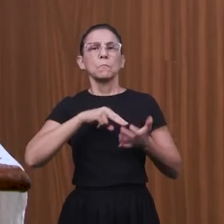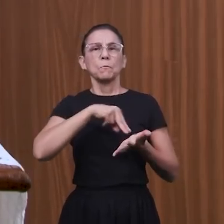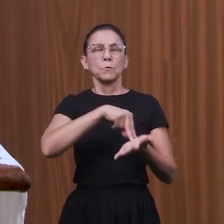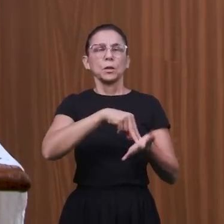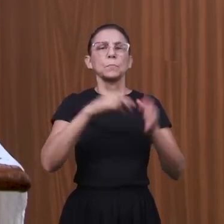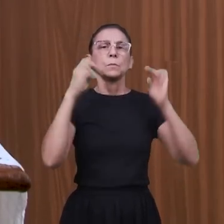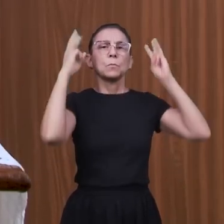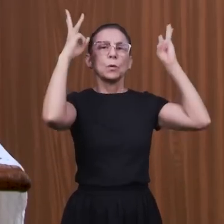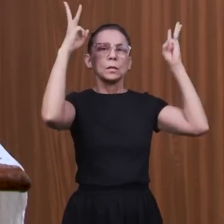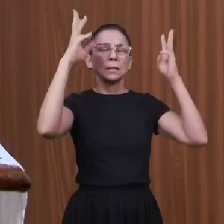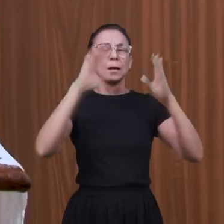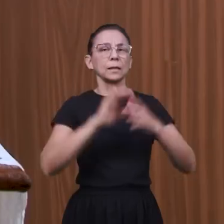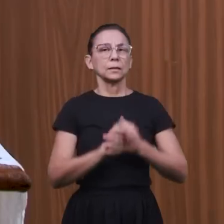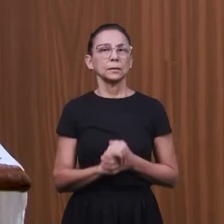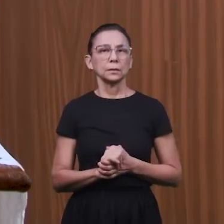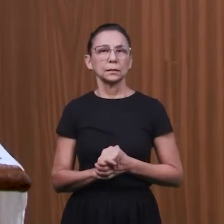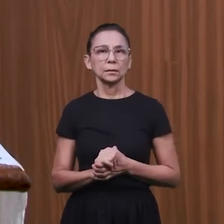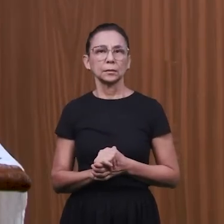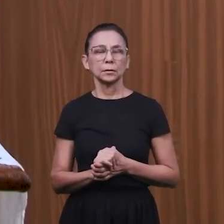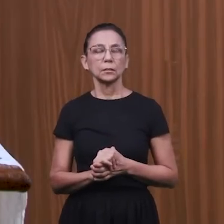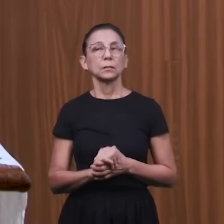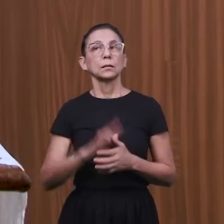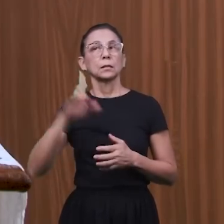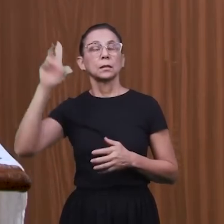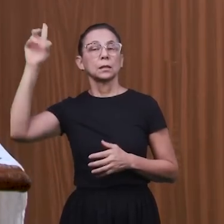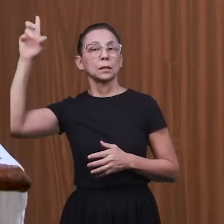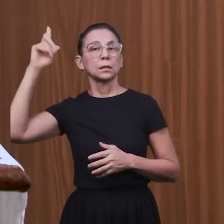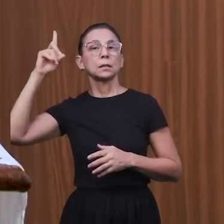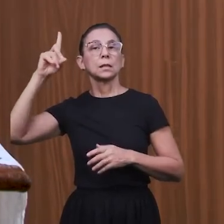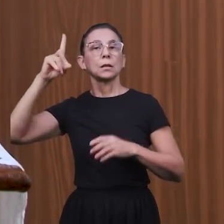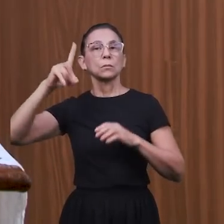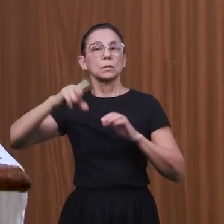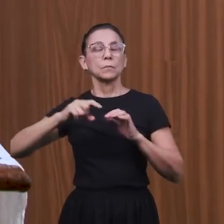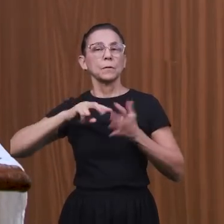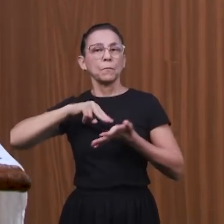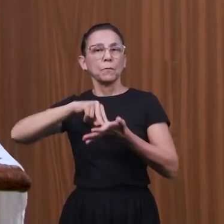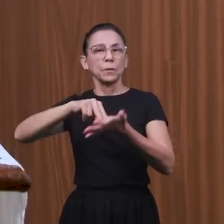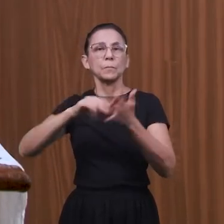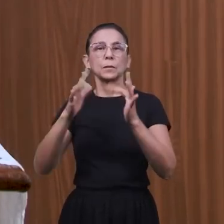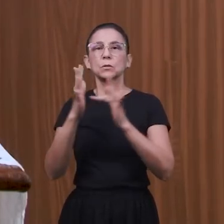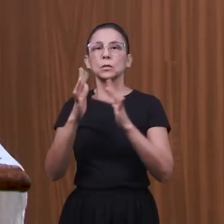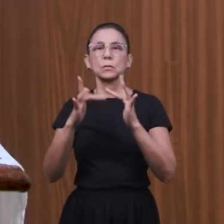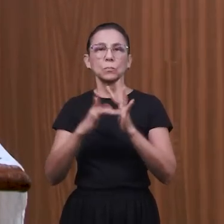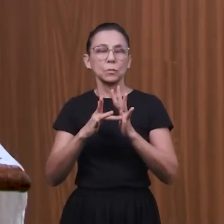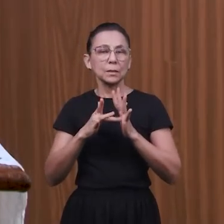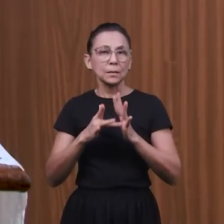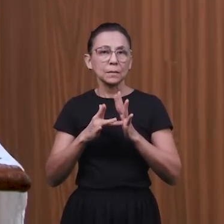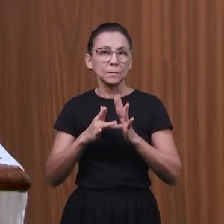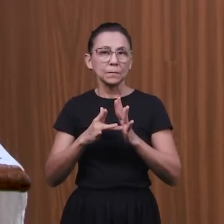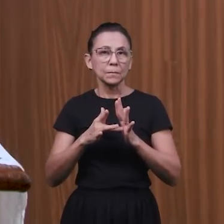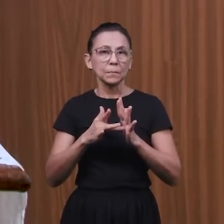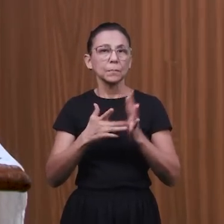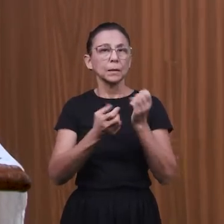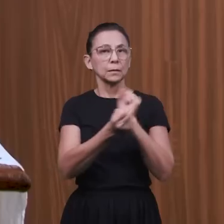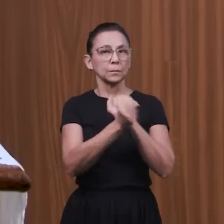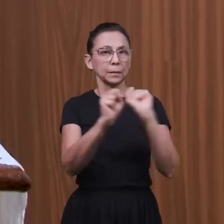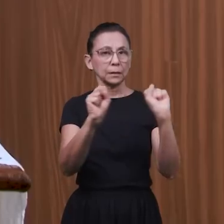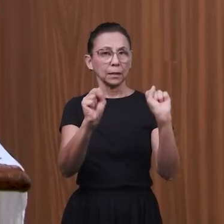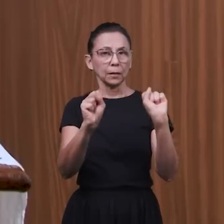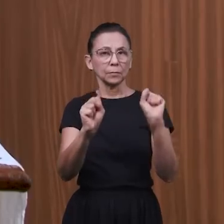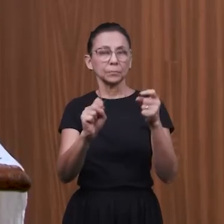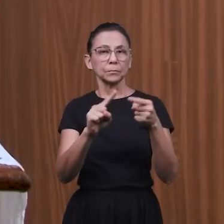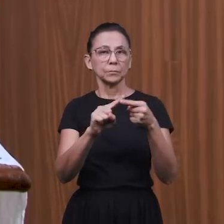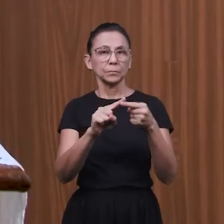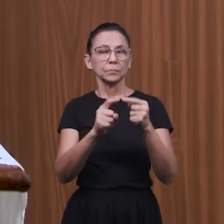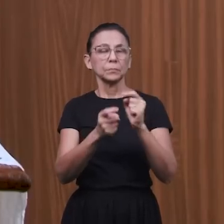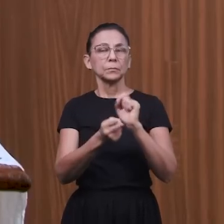Deus sustenta o seu Filho e Jesus é o libertador da nossa alma. Louvado seja o nome do Senhor. Nós vamos